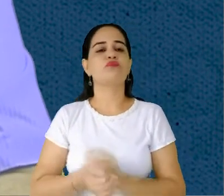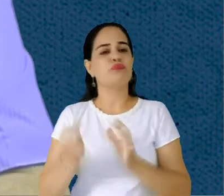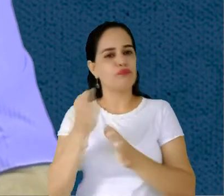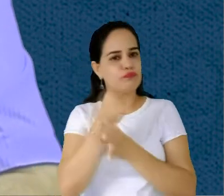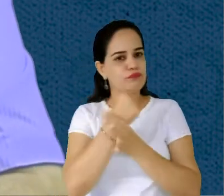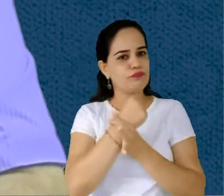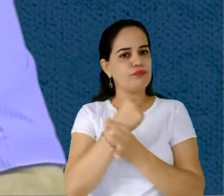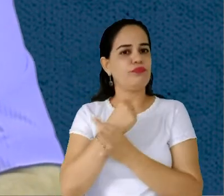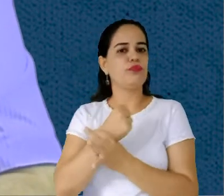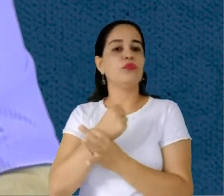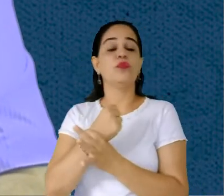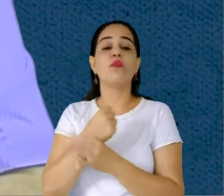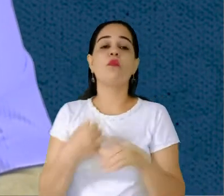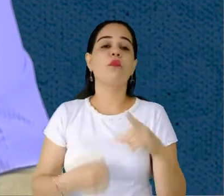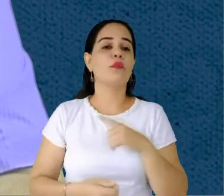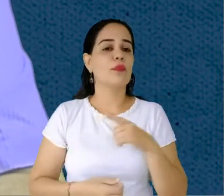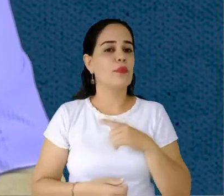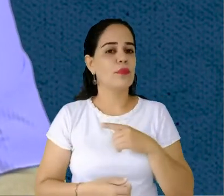forte,